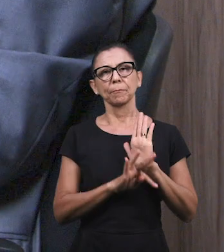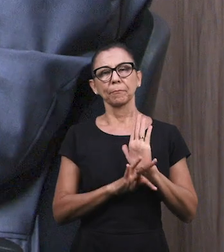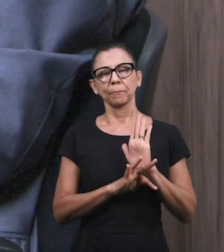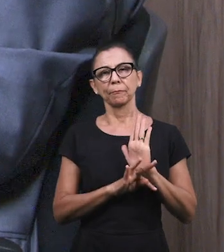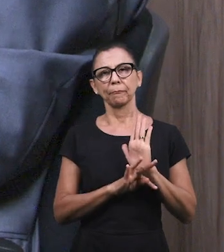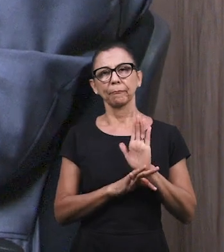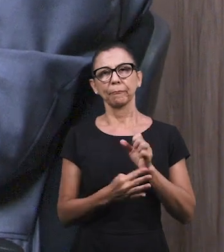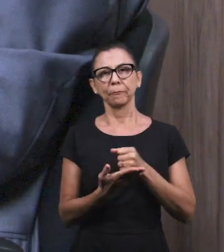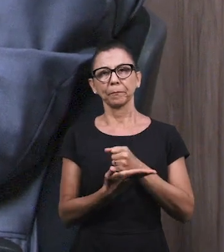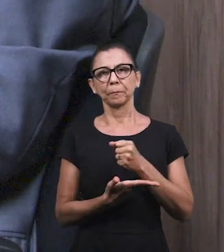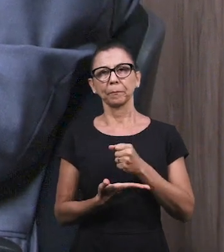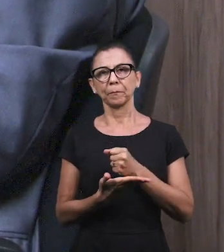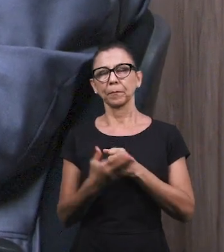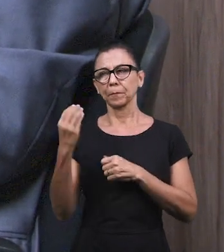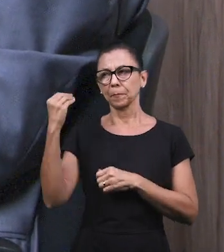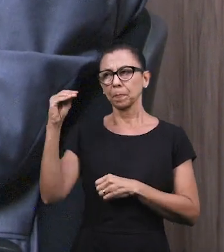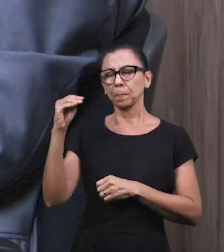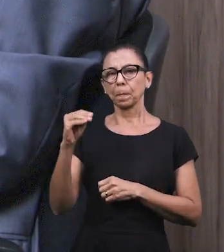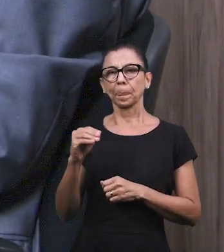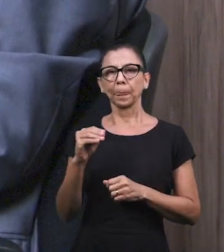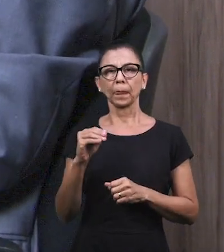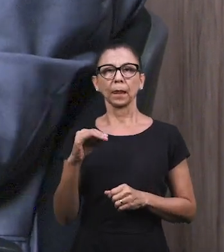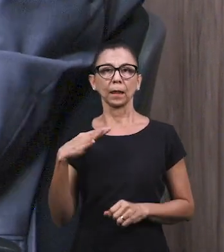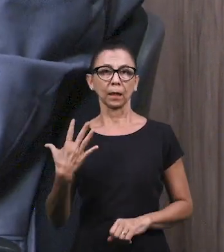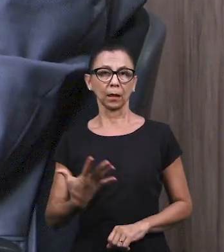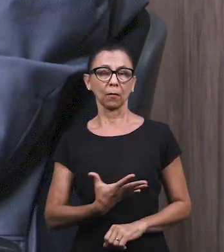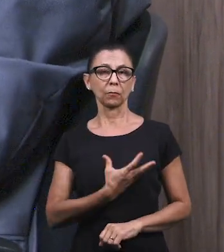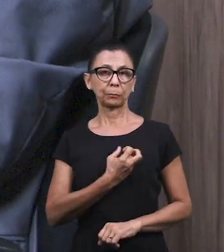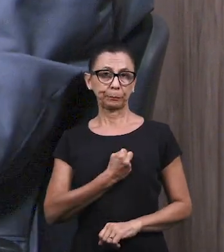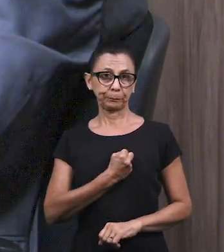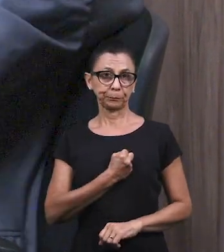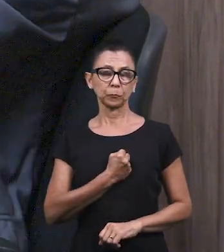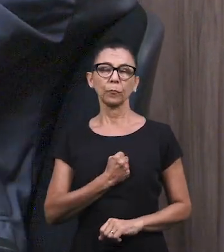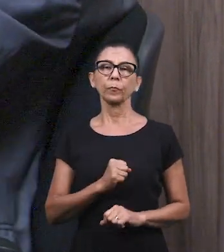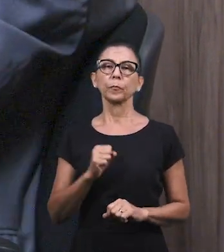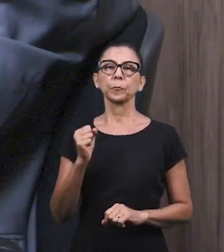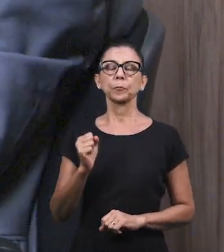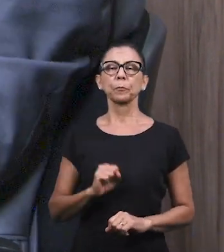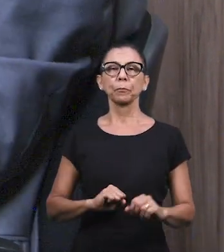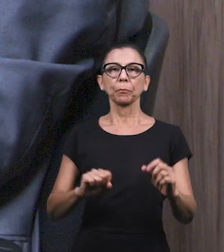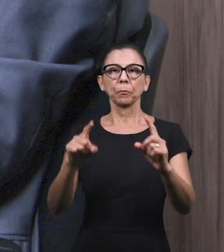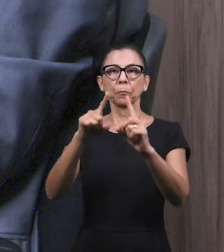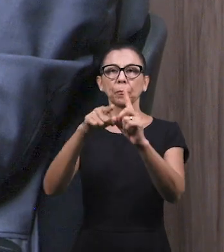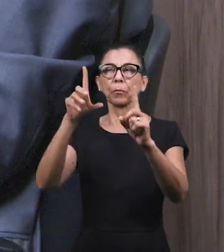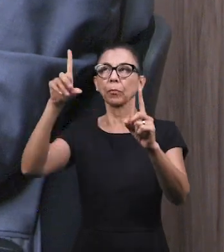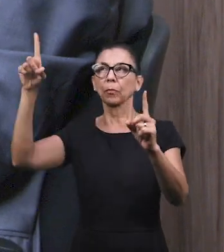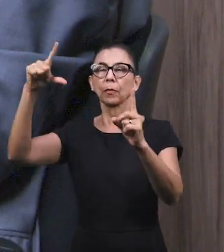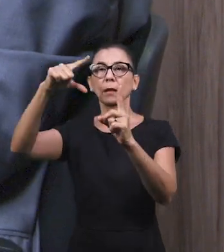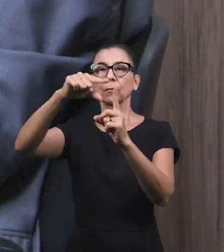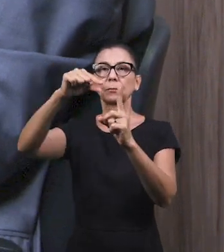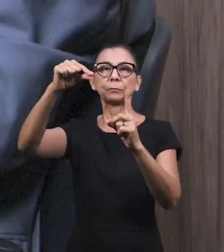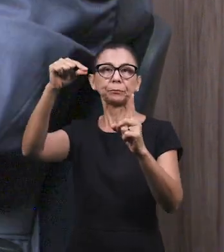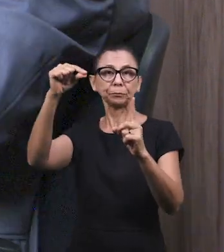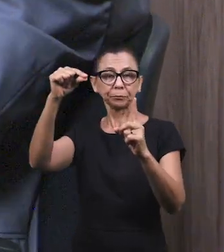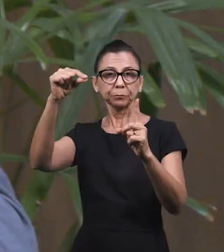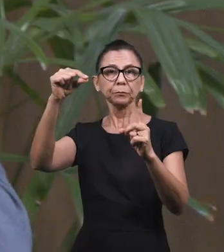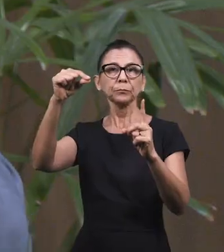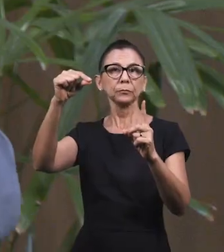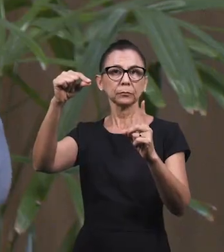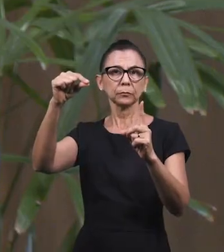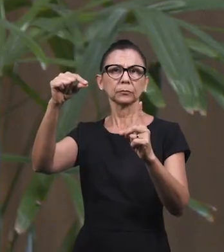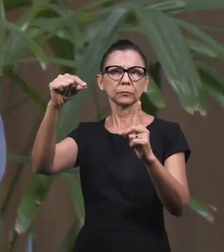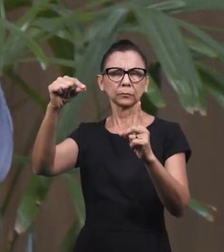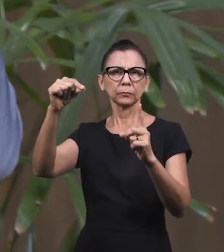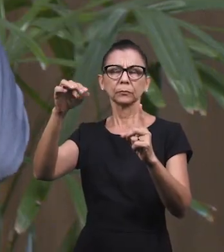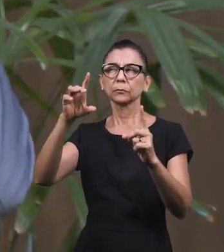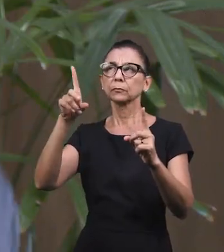básico que nós colocamos aí, que é o texto de salvação. Então nós vemos o seguinte, a eleição é o Pai. Então nós vemos o seguinte, então o homem ele